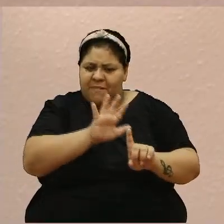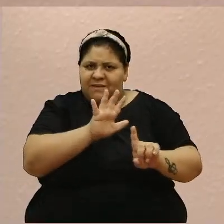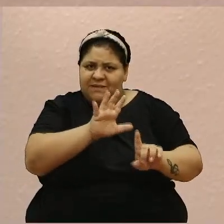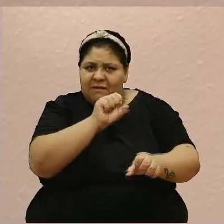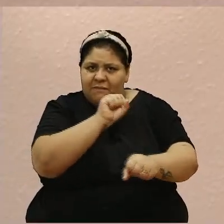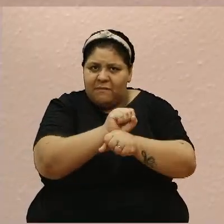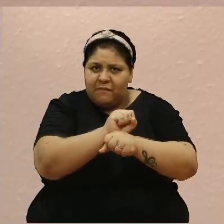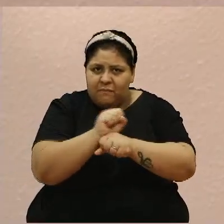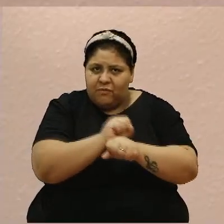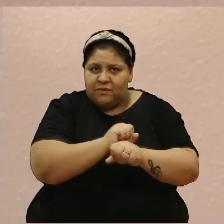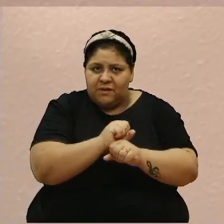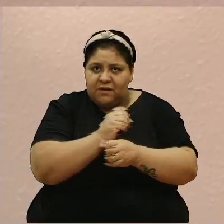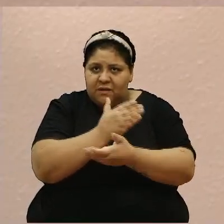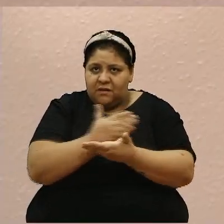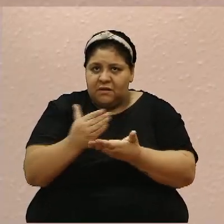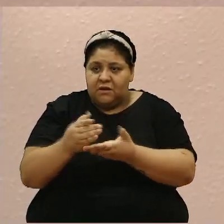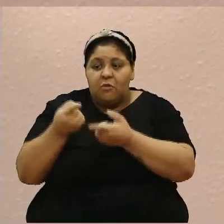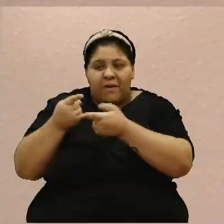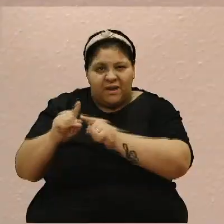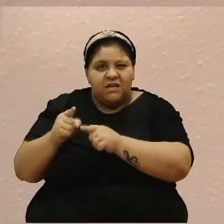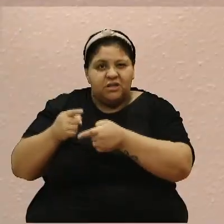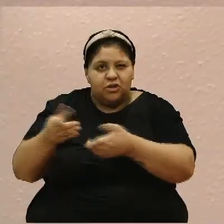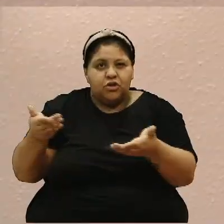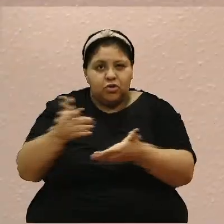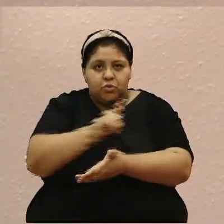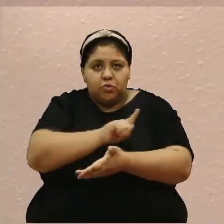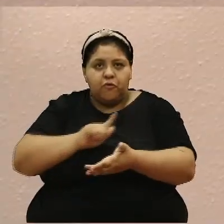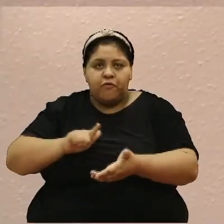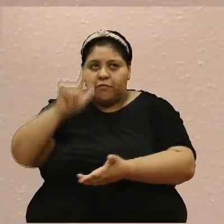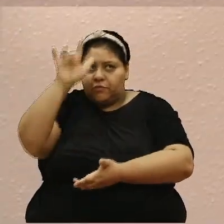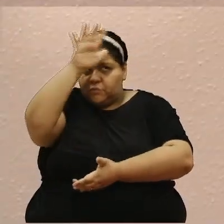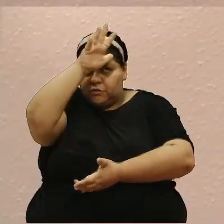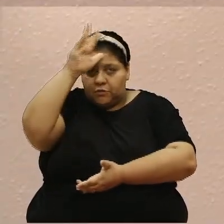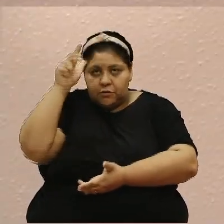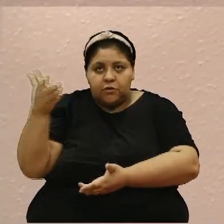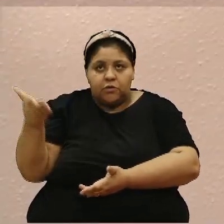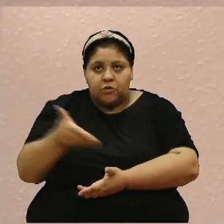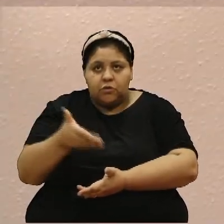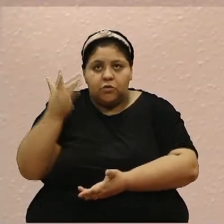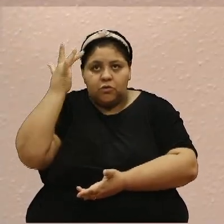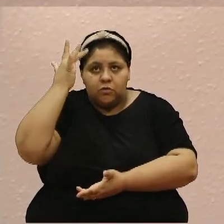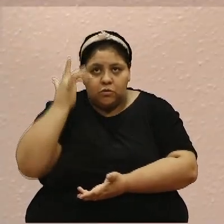poder acontecer. Então, é uma crítica que eu deixo aqui ao nosso governo municipal e hoje e amanhã eu vou estar em